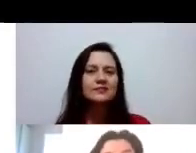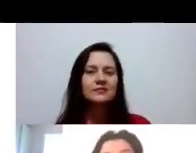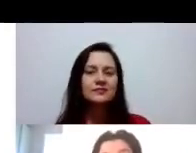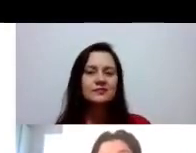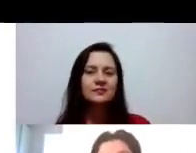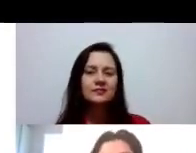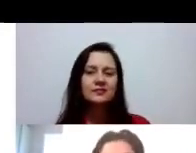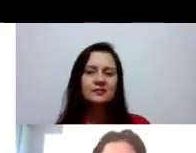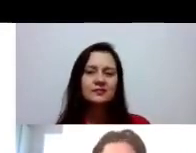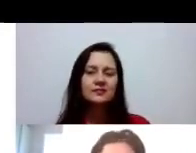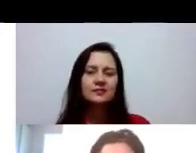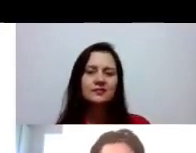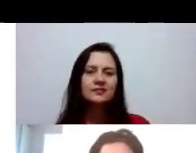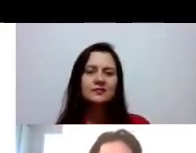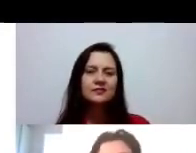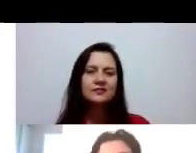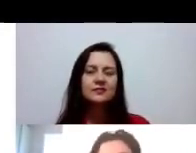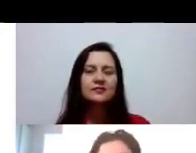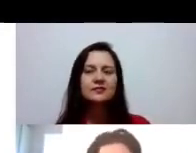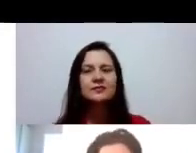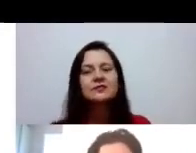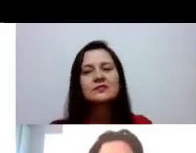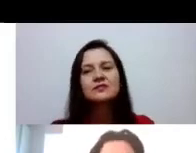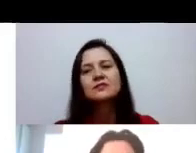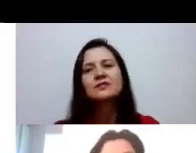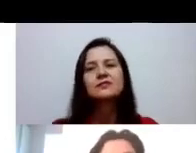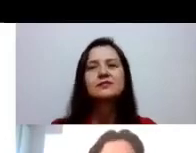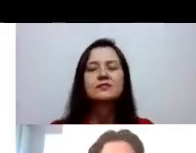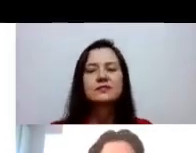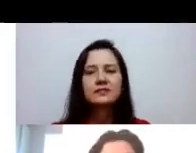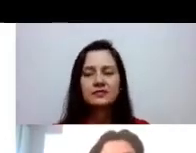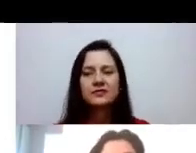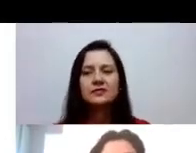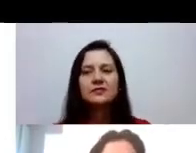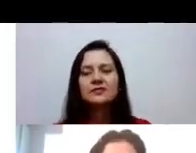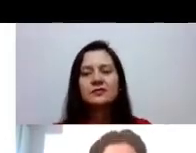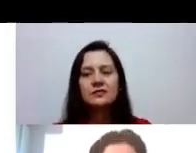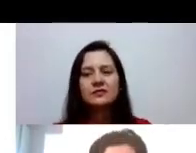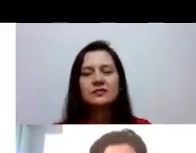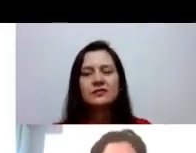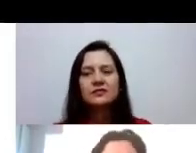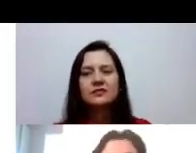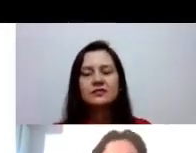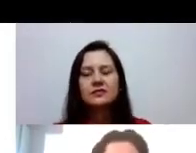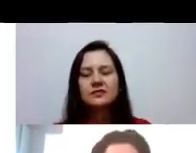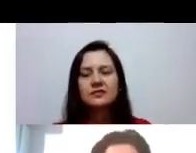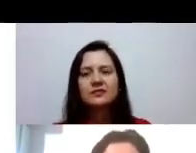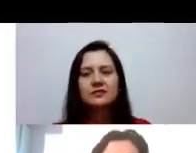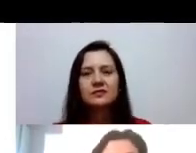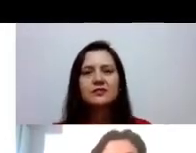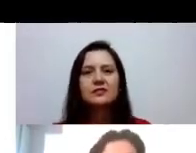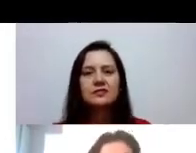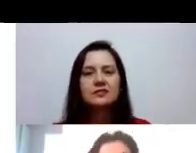Tá? Se você vai estar ferindo o princípio da legalidade ou não. Porque caso futuramente cause algum prejuízo para você, você tem